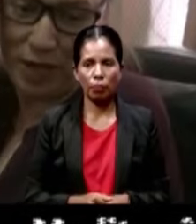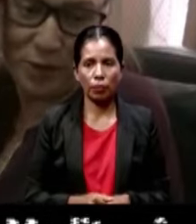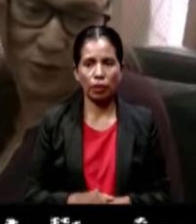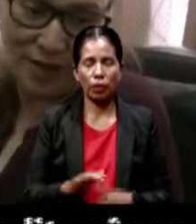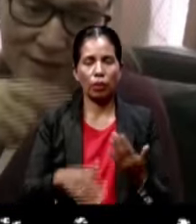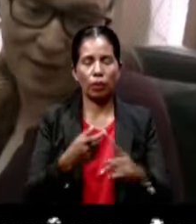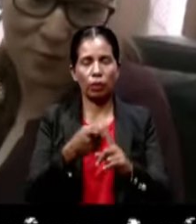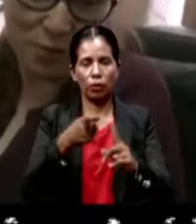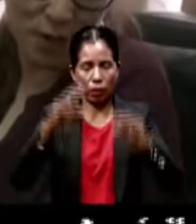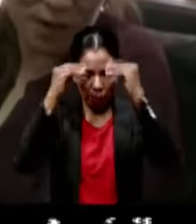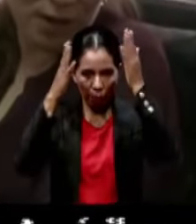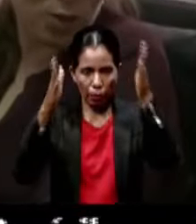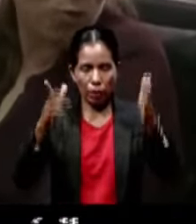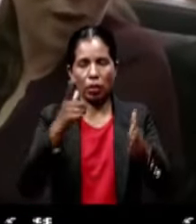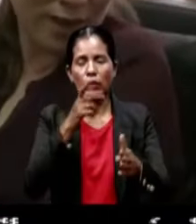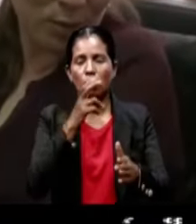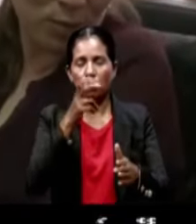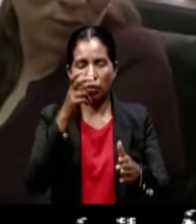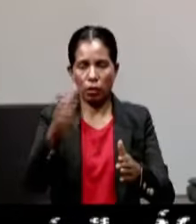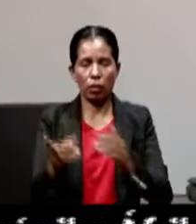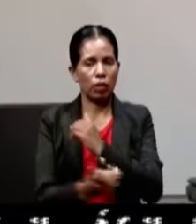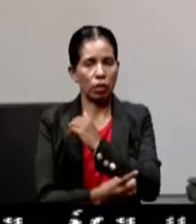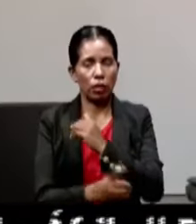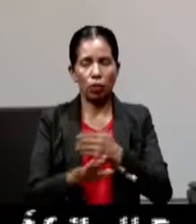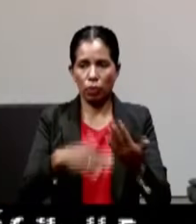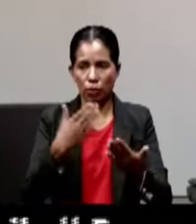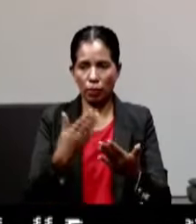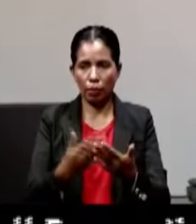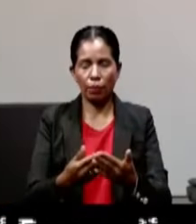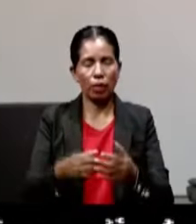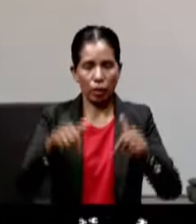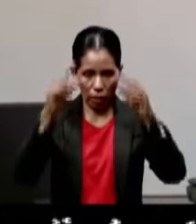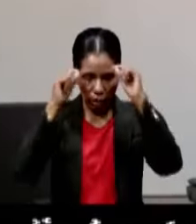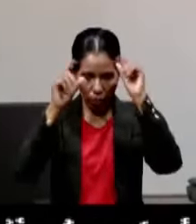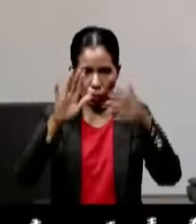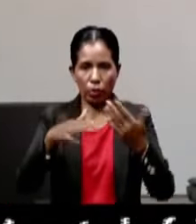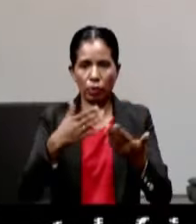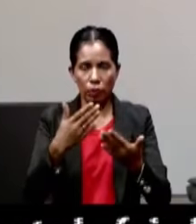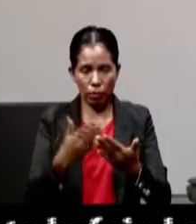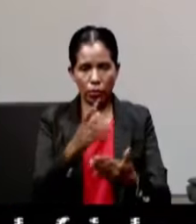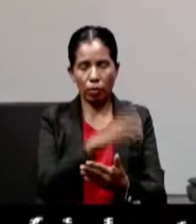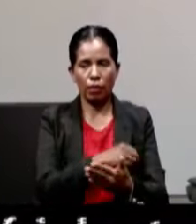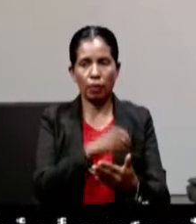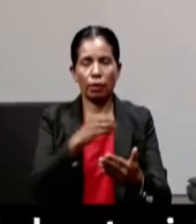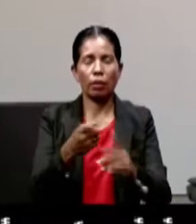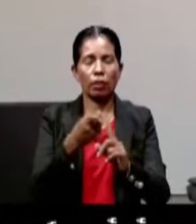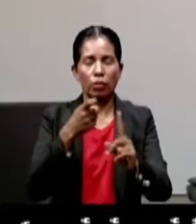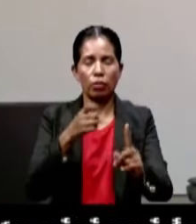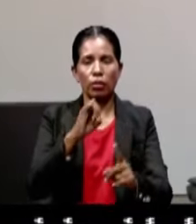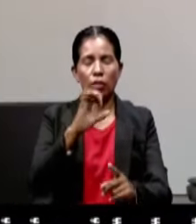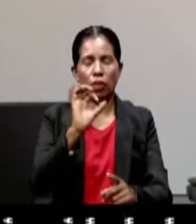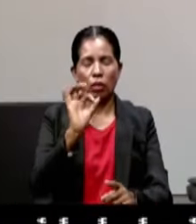Maioria usi manor em língua portuguesa no disciplina sira seluk namkar e território nacional formado usi em